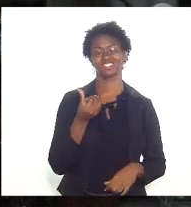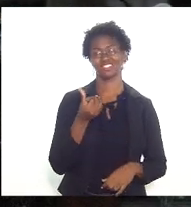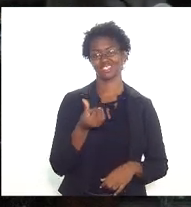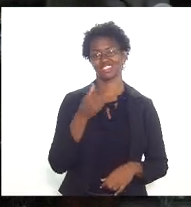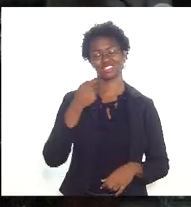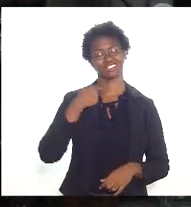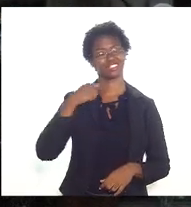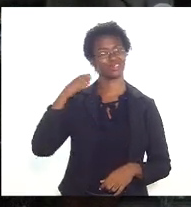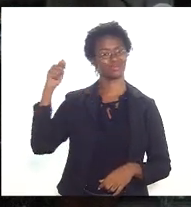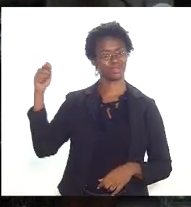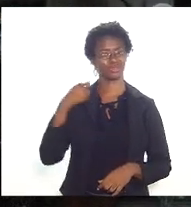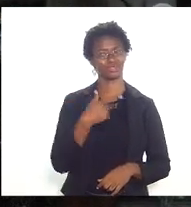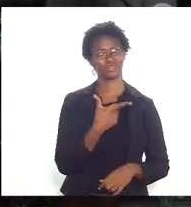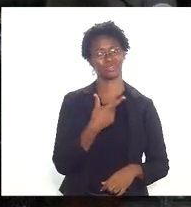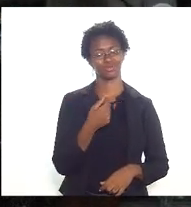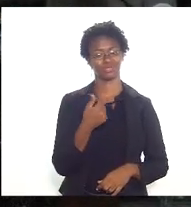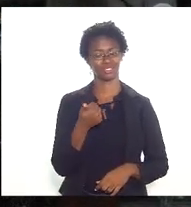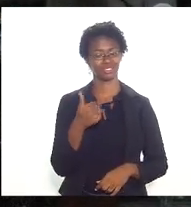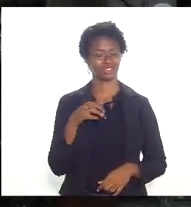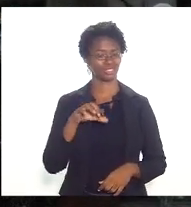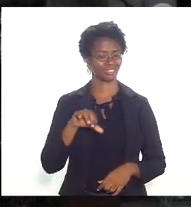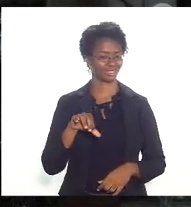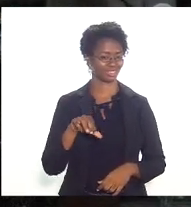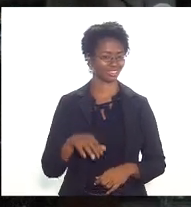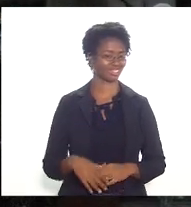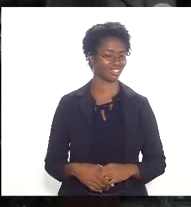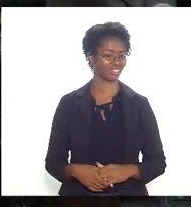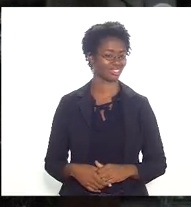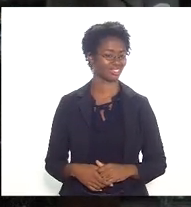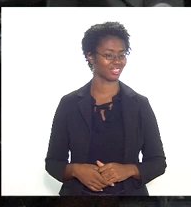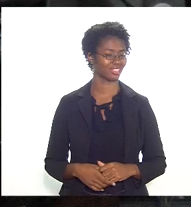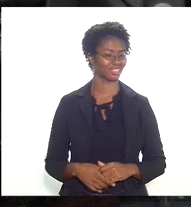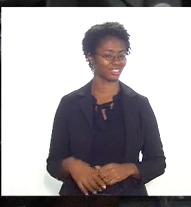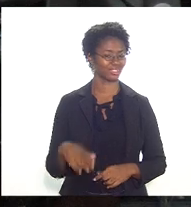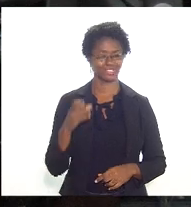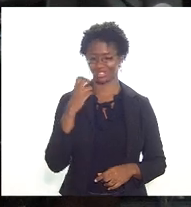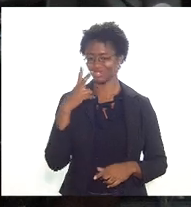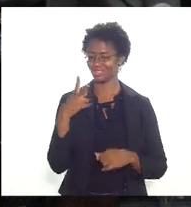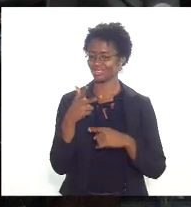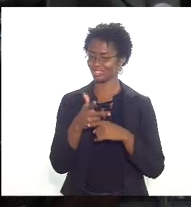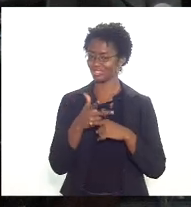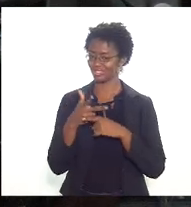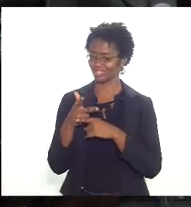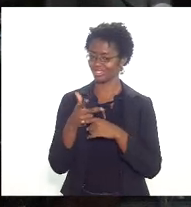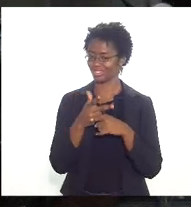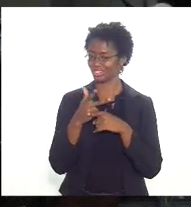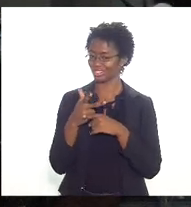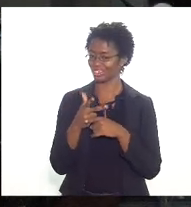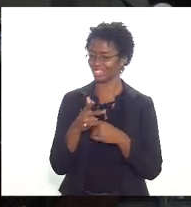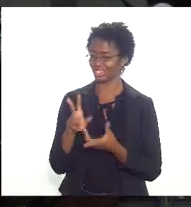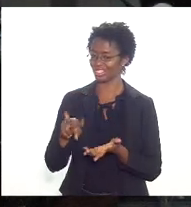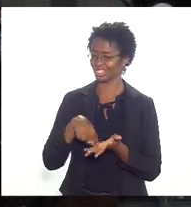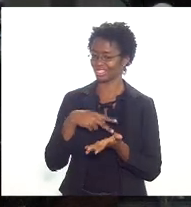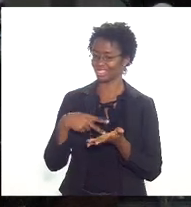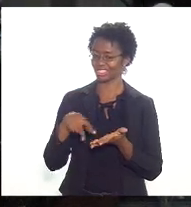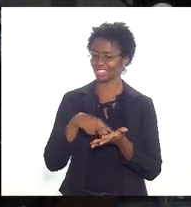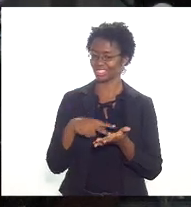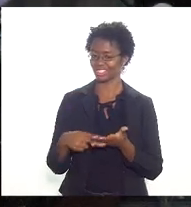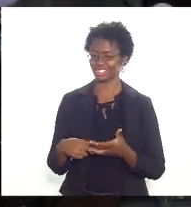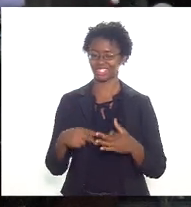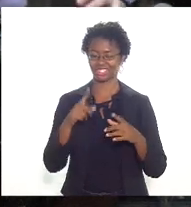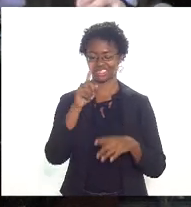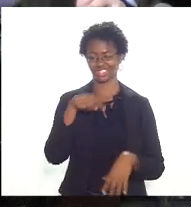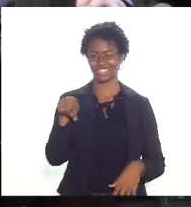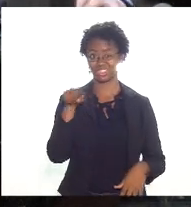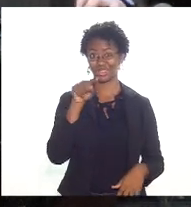seis de abril de 19 e tem um vídeo dançando quadradinho de 8 é isso que fala quadradinho